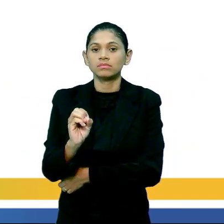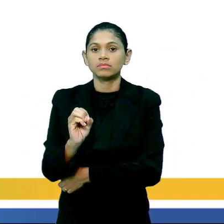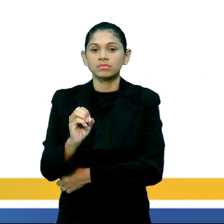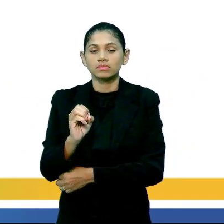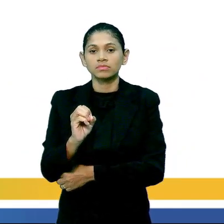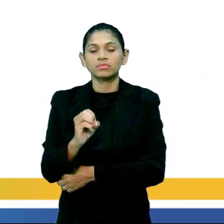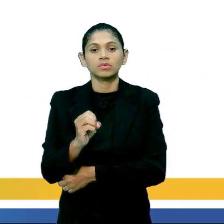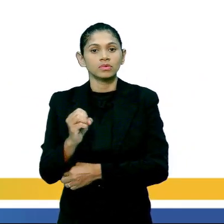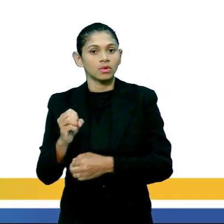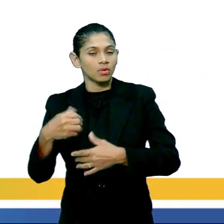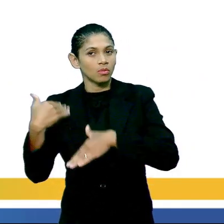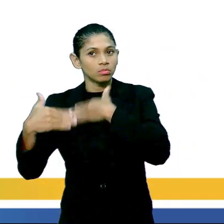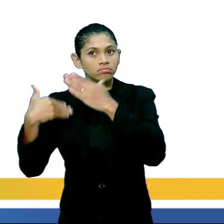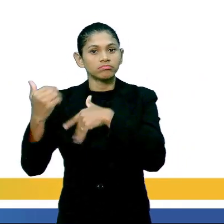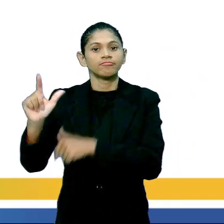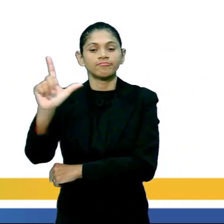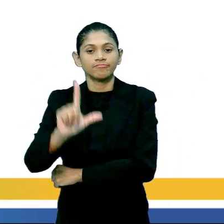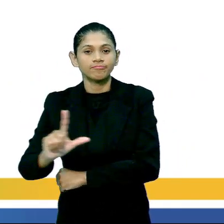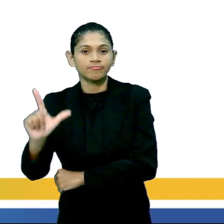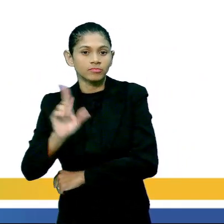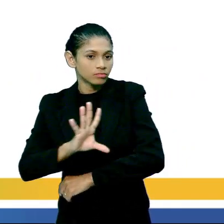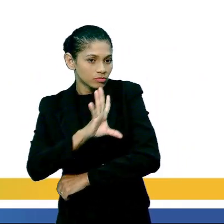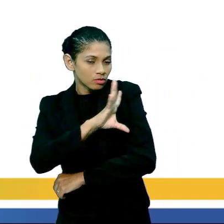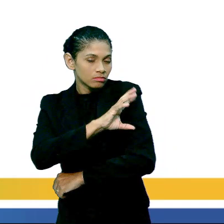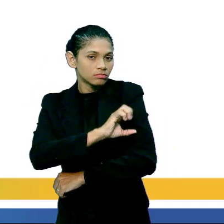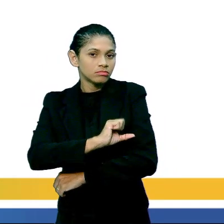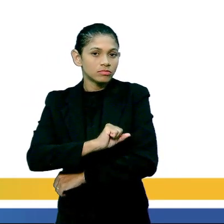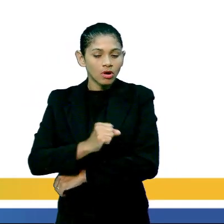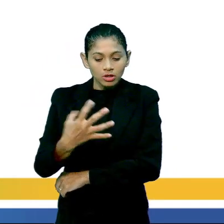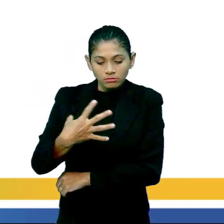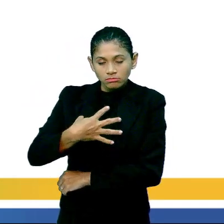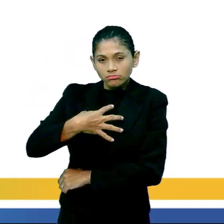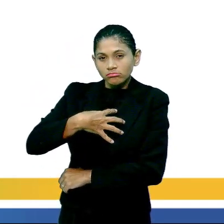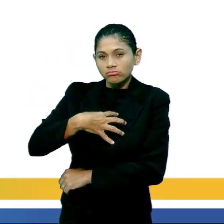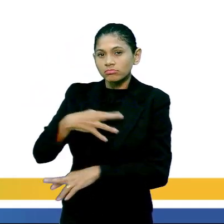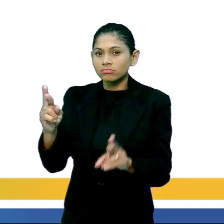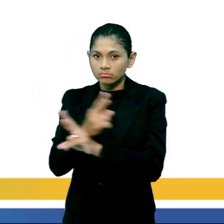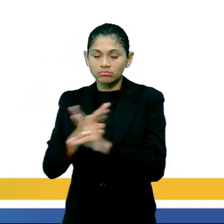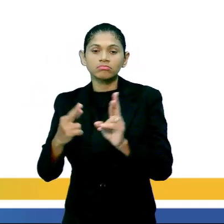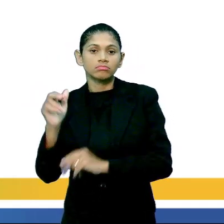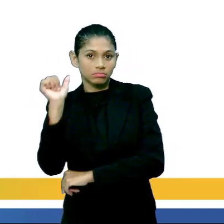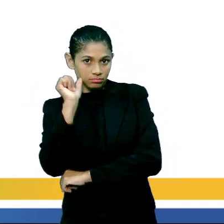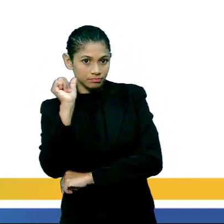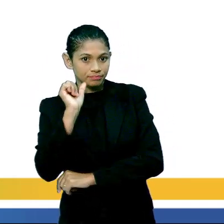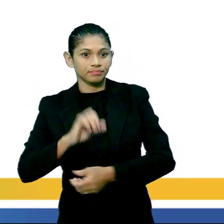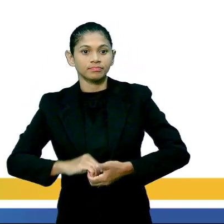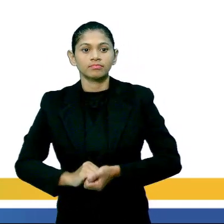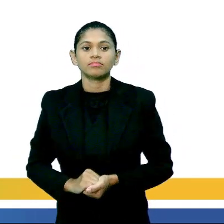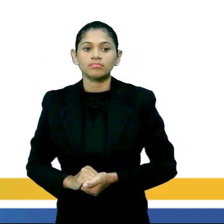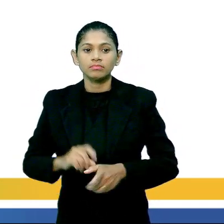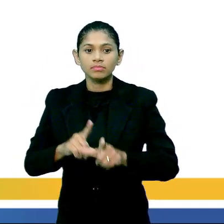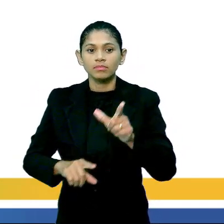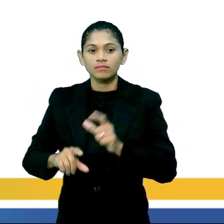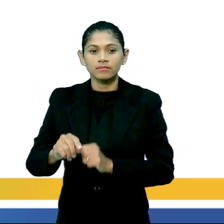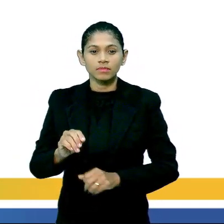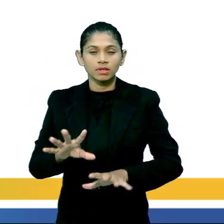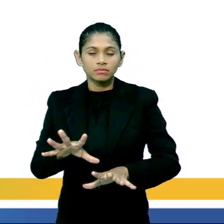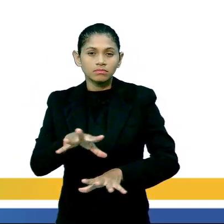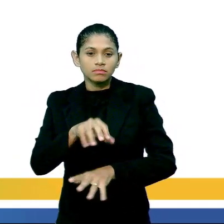falando do amor, do sentimento em relação à mulher. A letra B. Aspiração de amor e